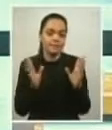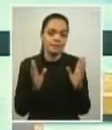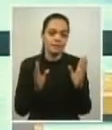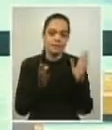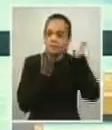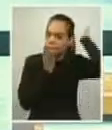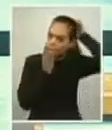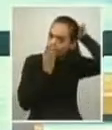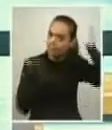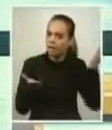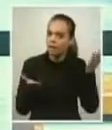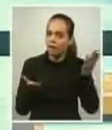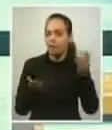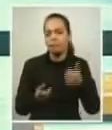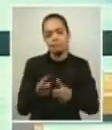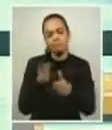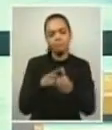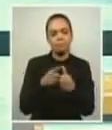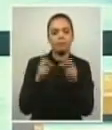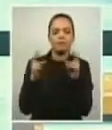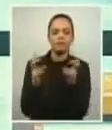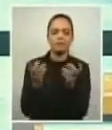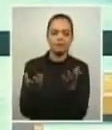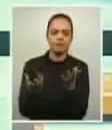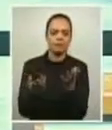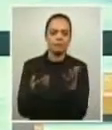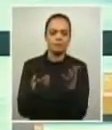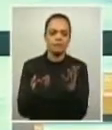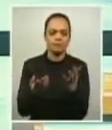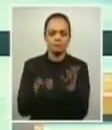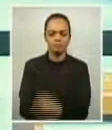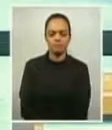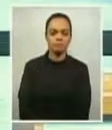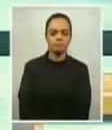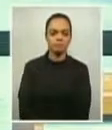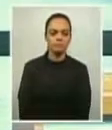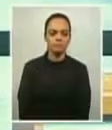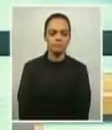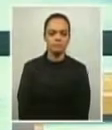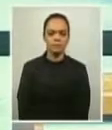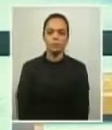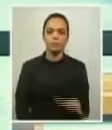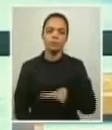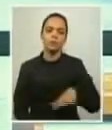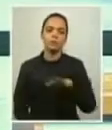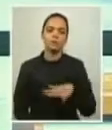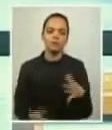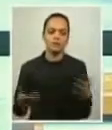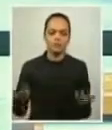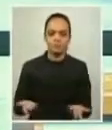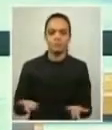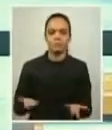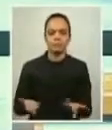então uma primeira noção e demográfica ou sociológica